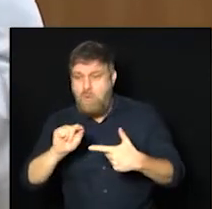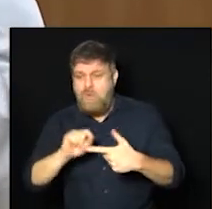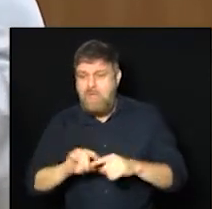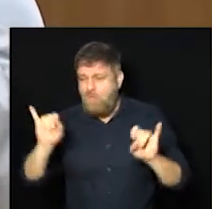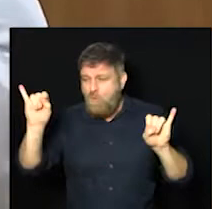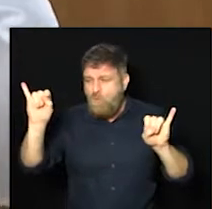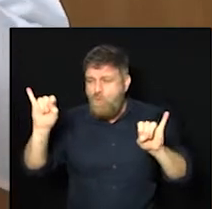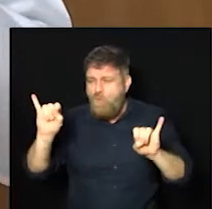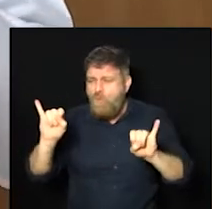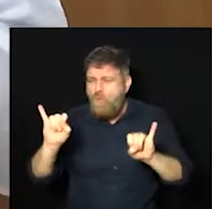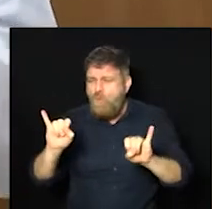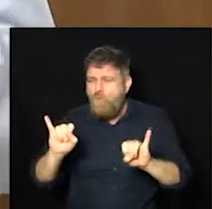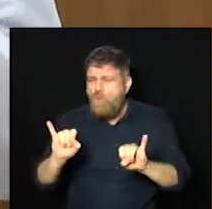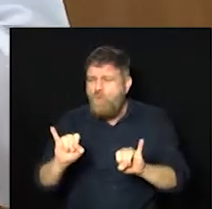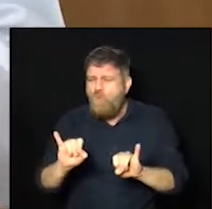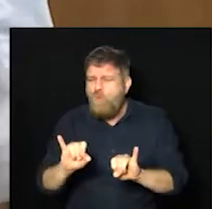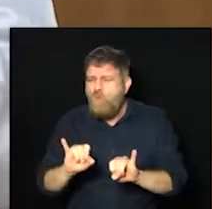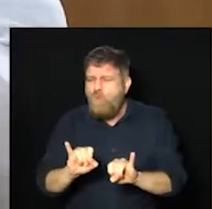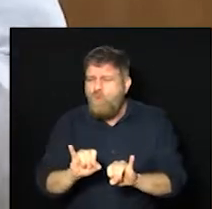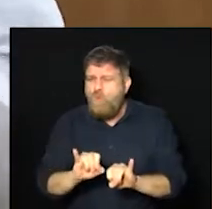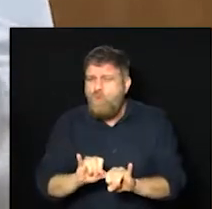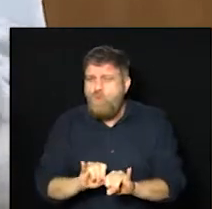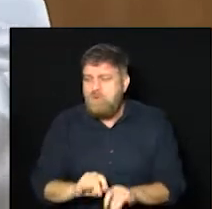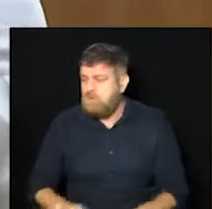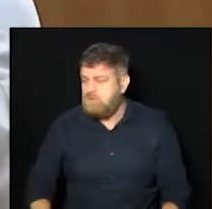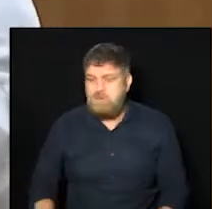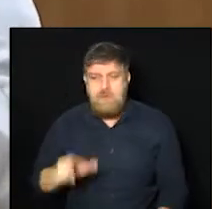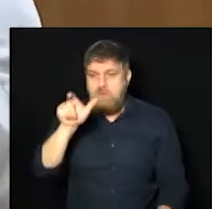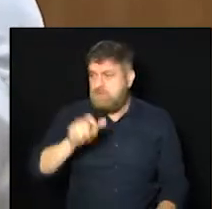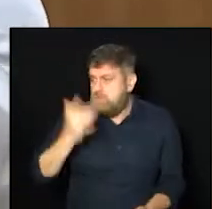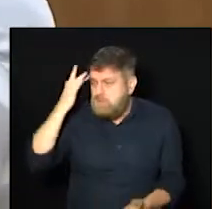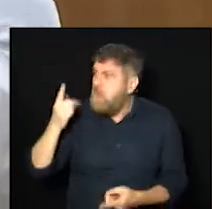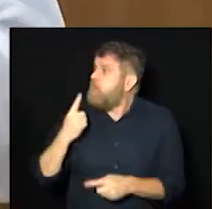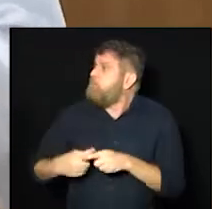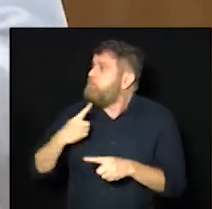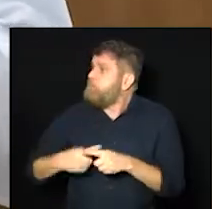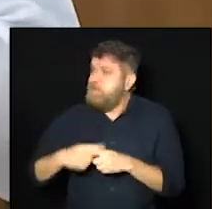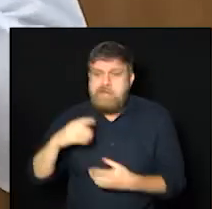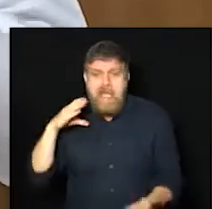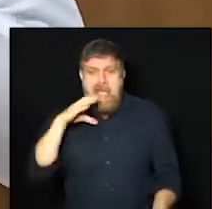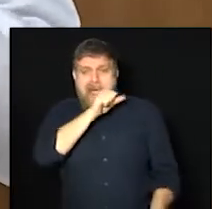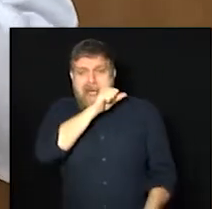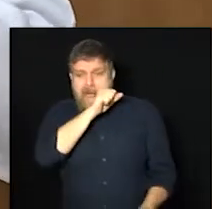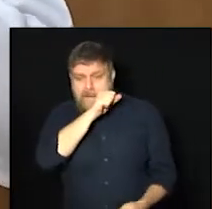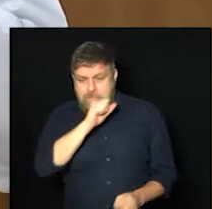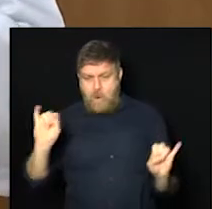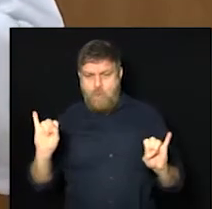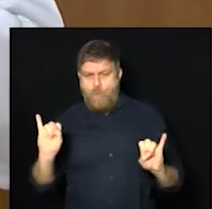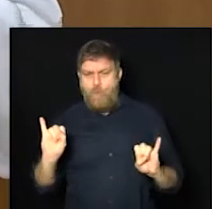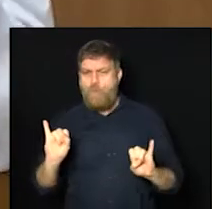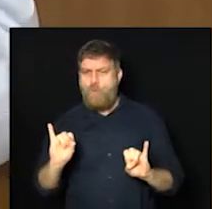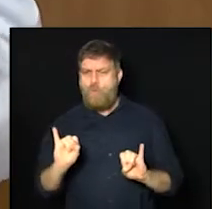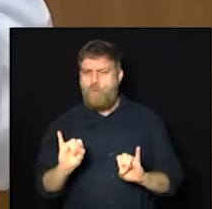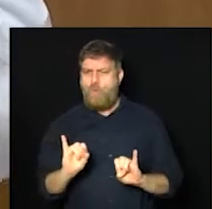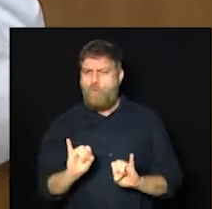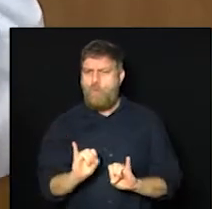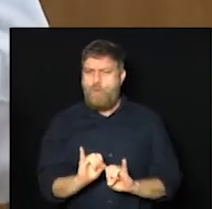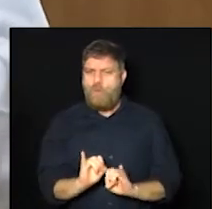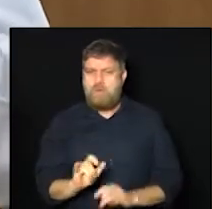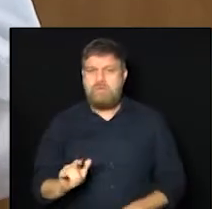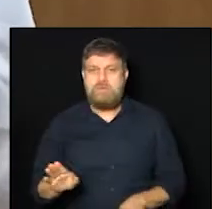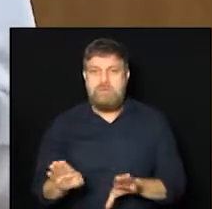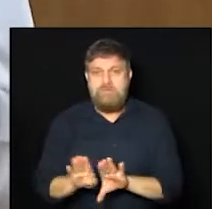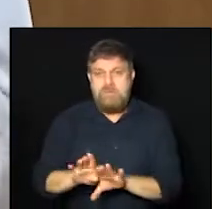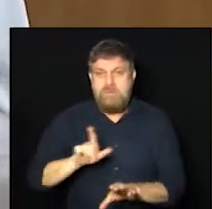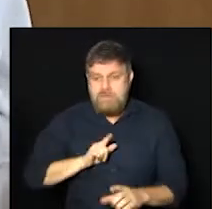peso, o emagrecimento. Aquele emagrecimento que o sujeito não sabe por que está emagrecendo e a despeito de